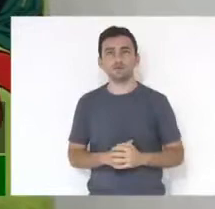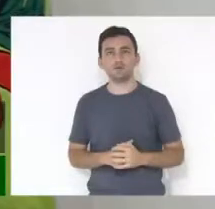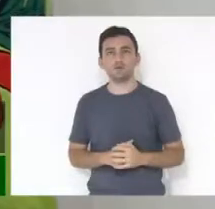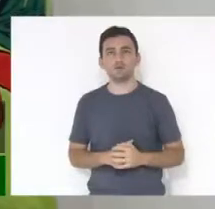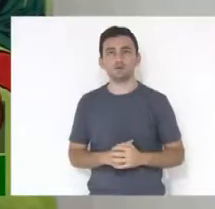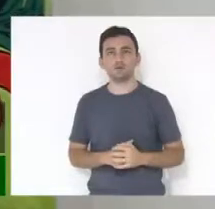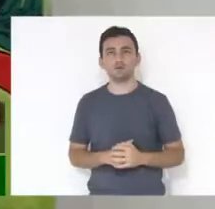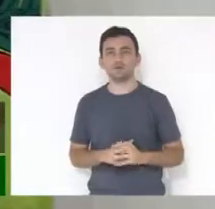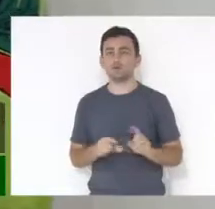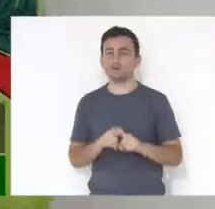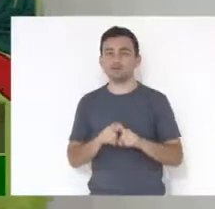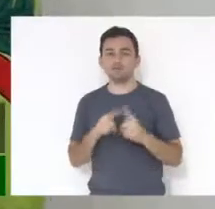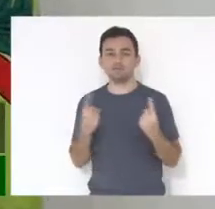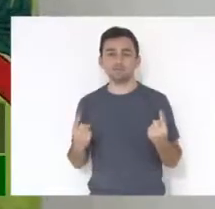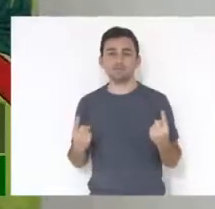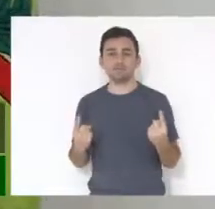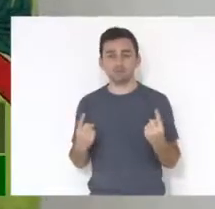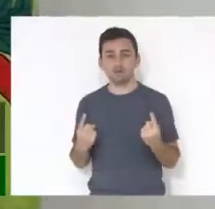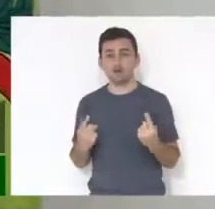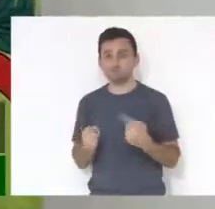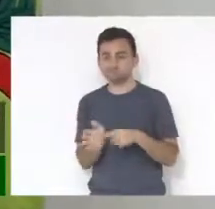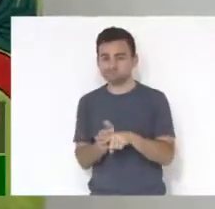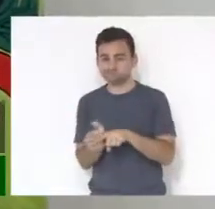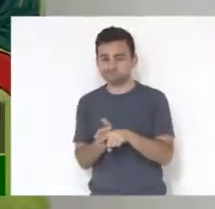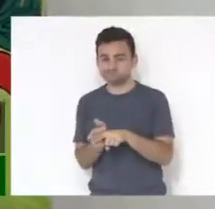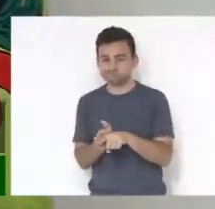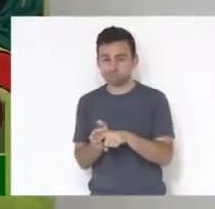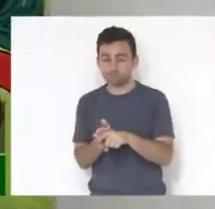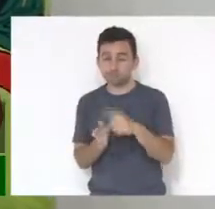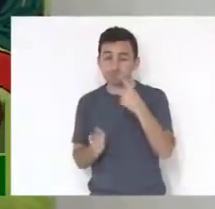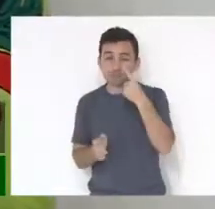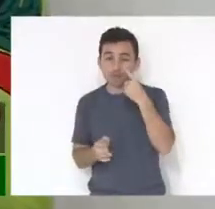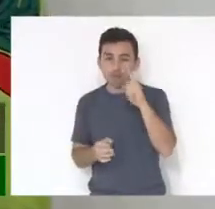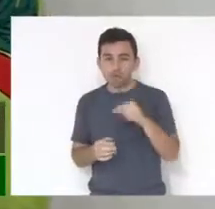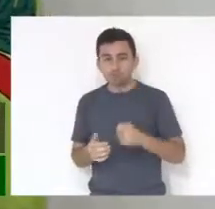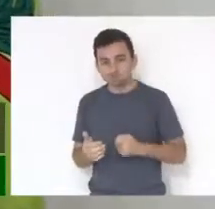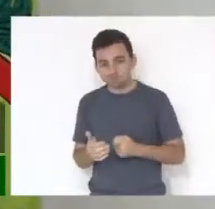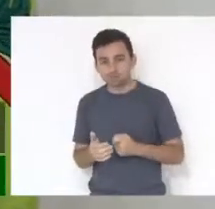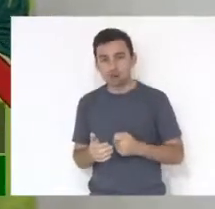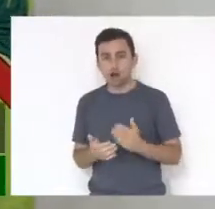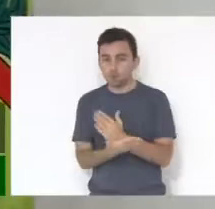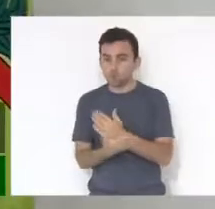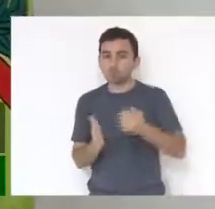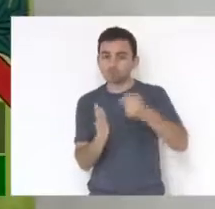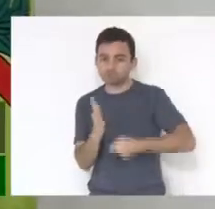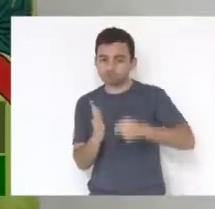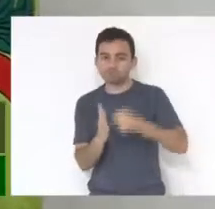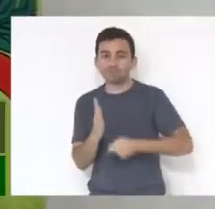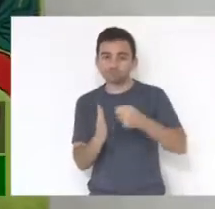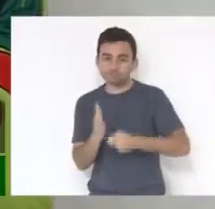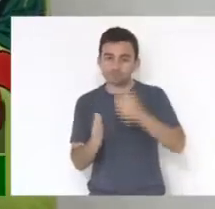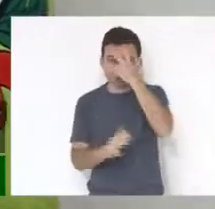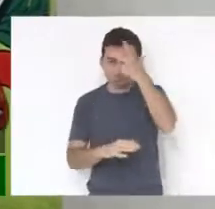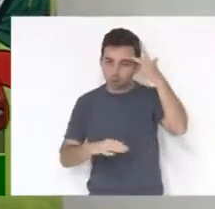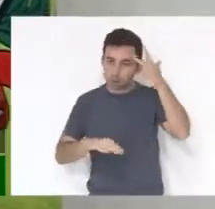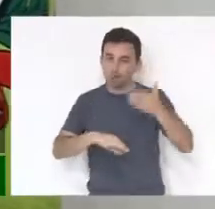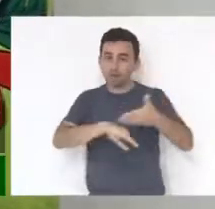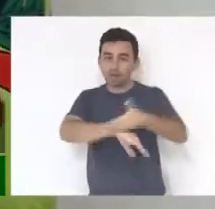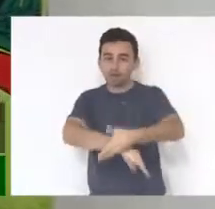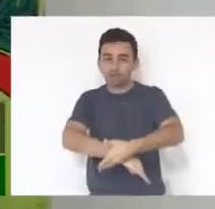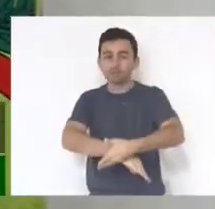Então, esse exame toxicológico ele já é cobrado de alguns profissionais que entram para a carreira pública. Por